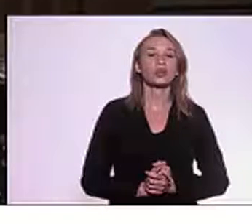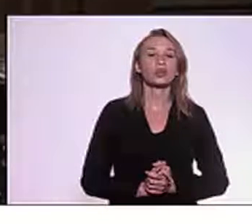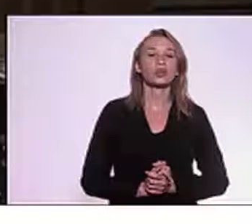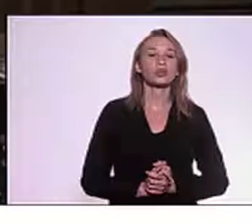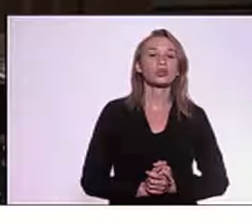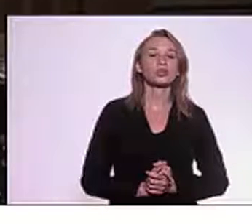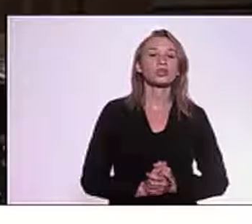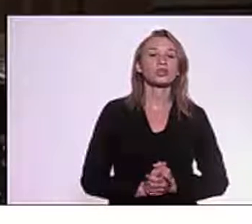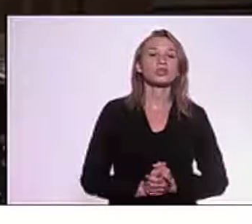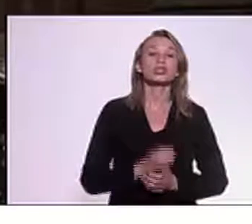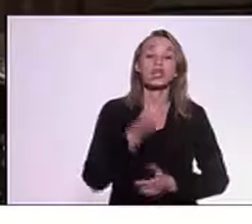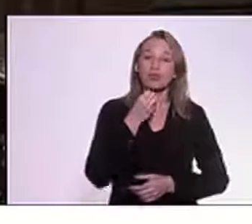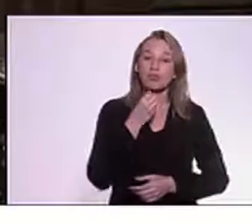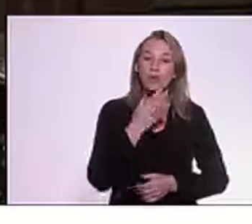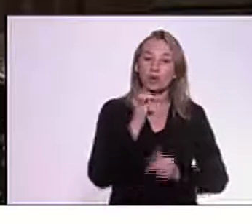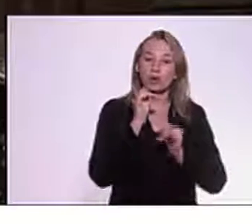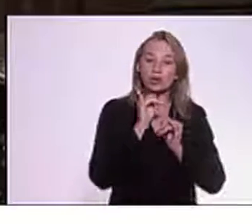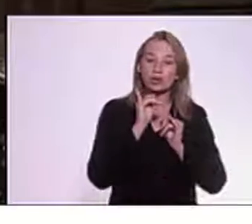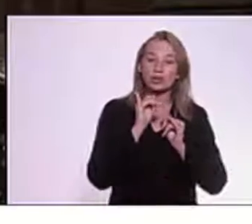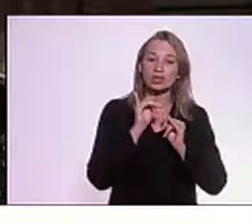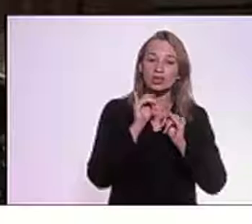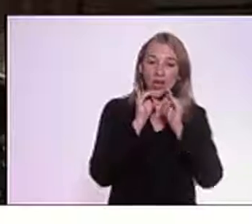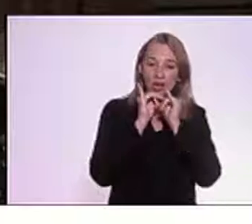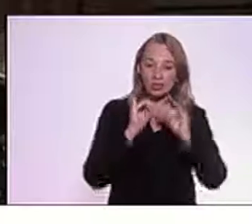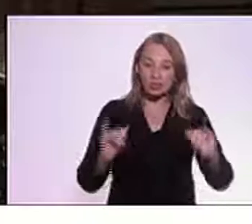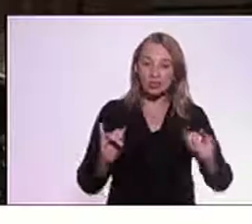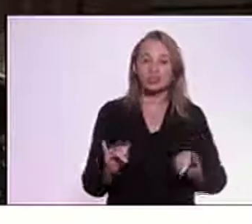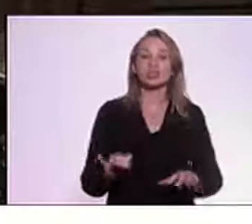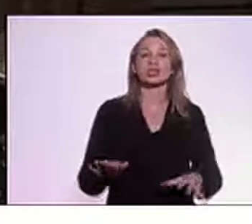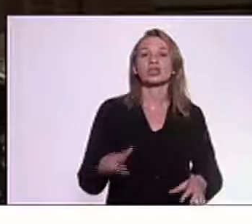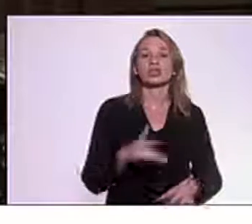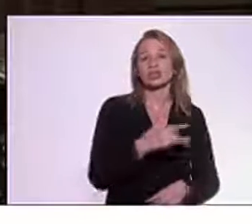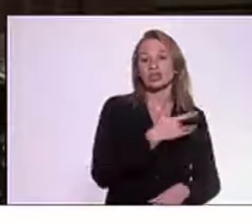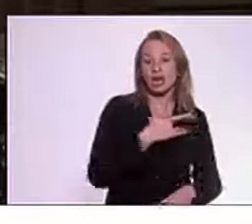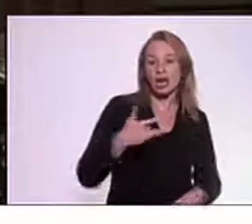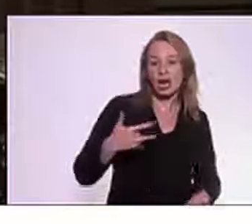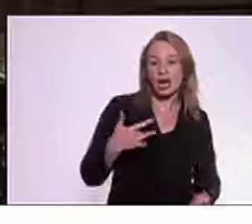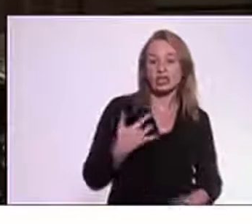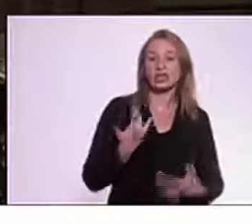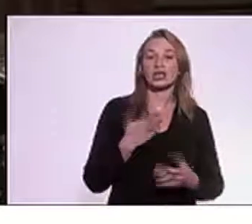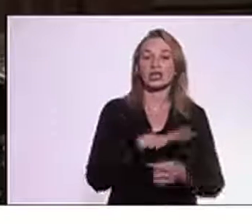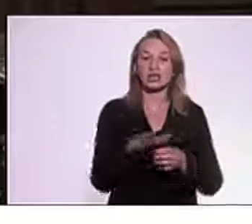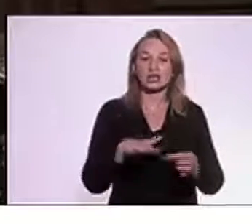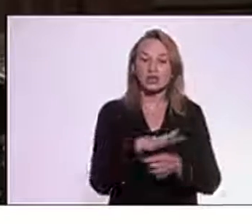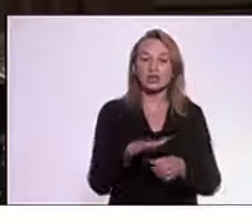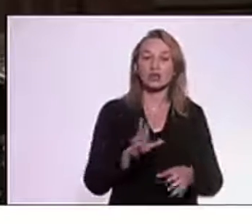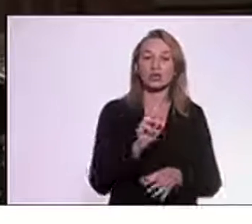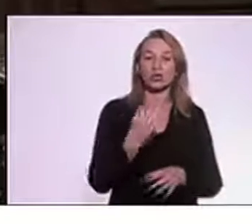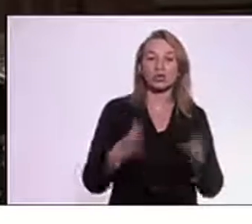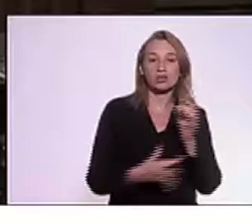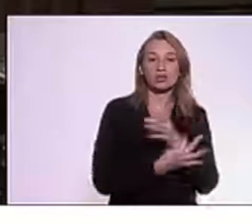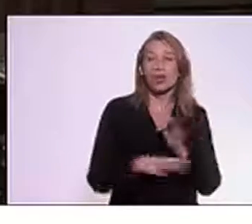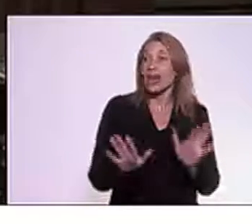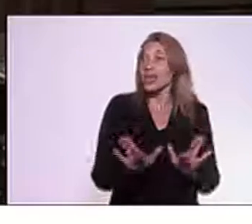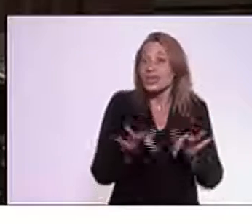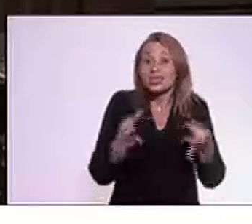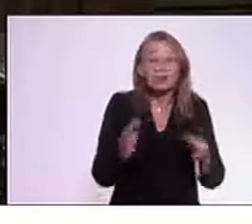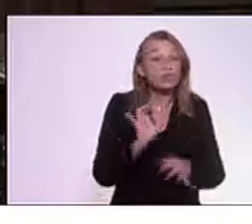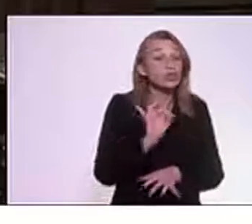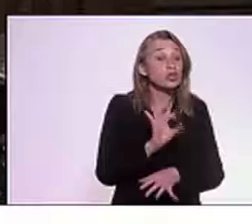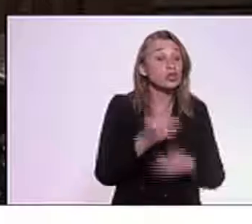quer dar boas notícias, seja na segurança ou na saúde, é muito simples. Basta o